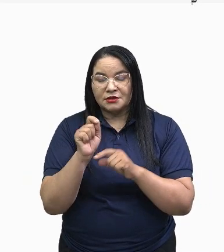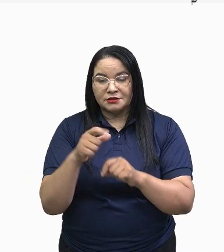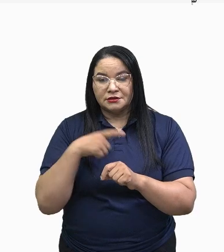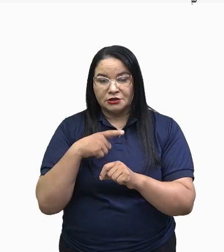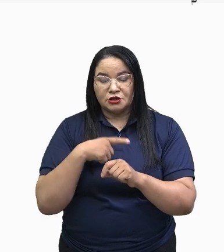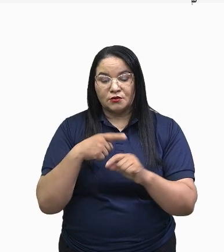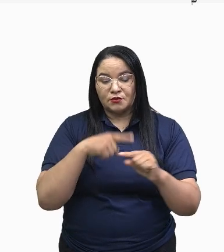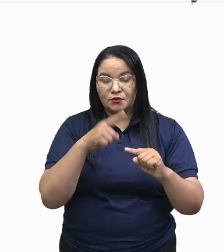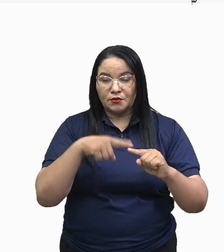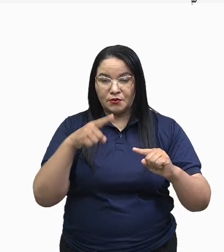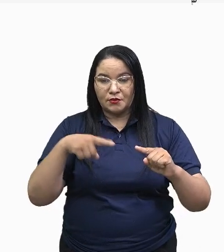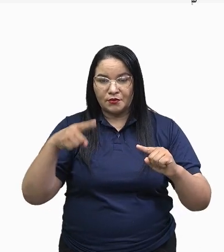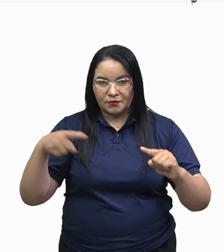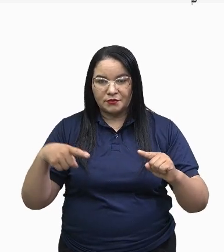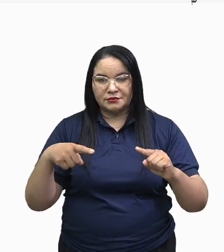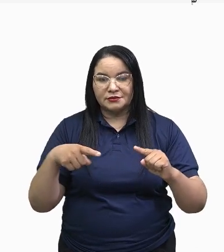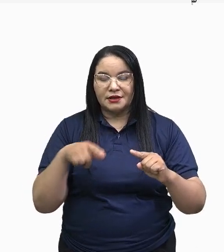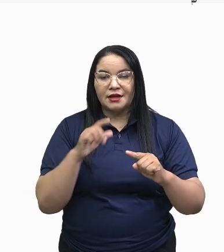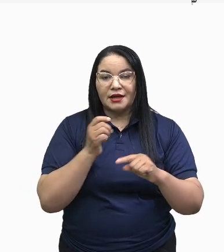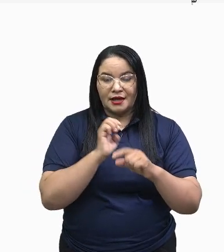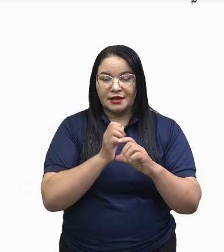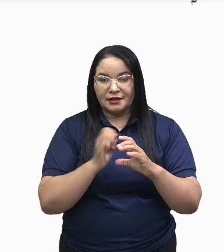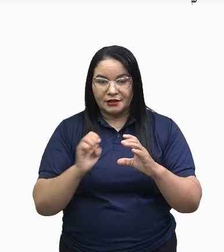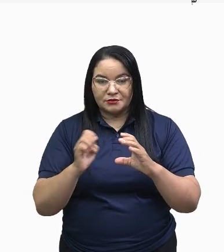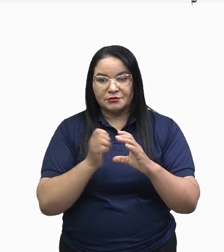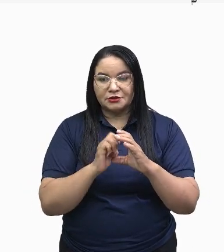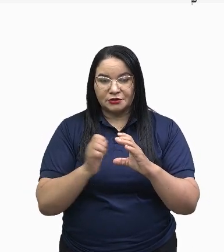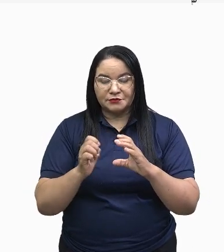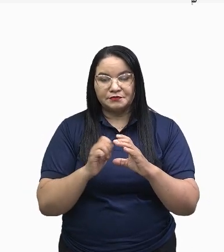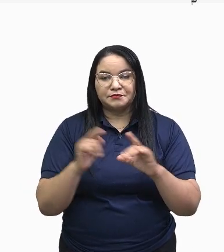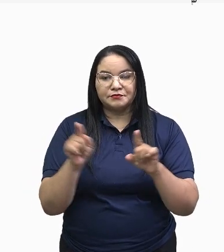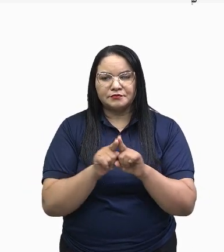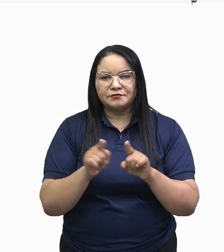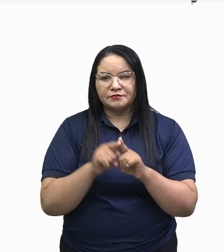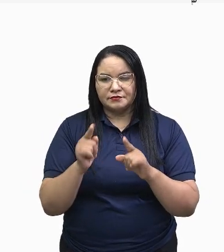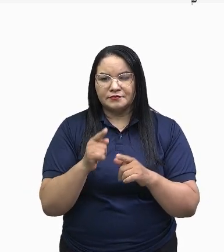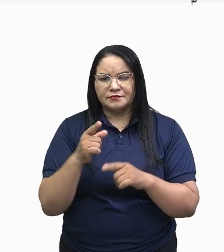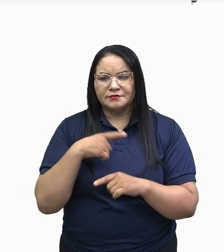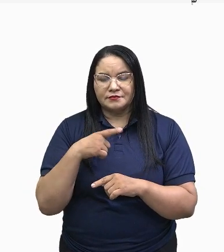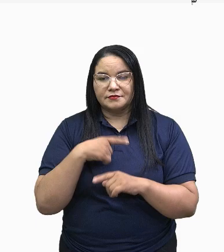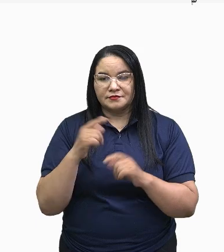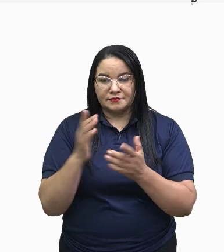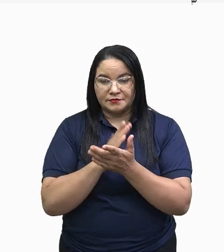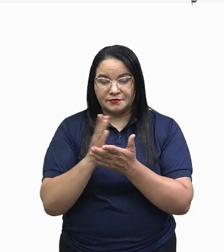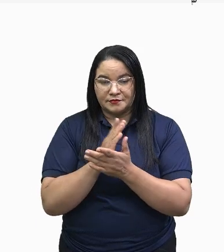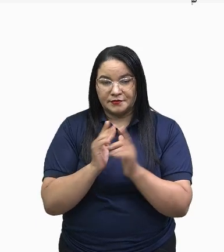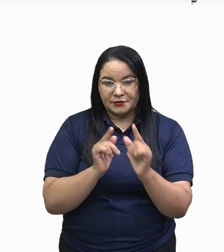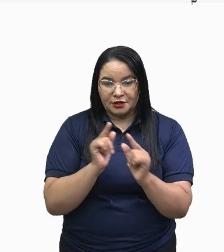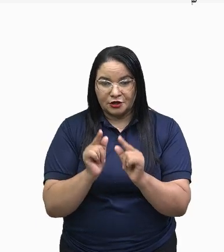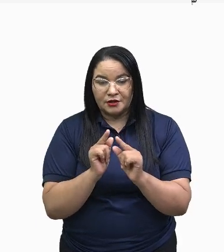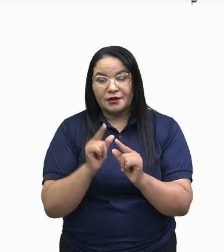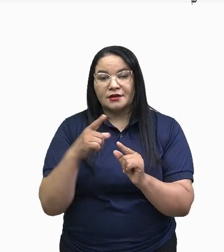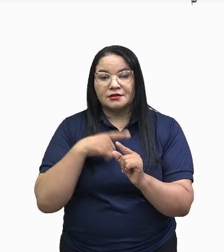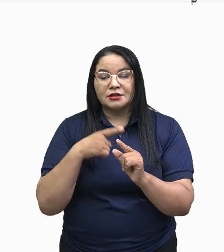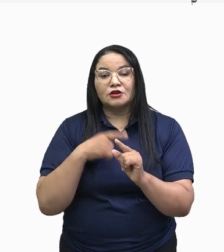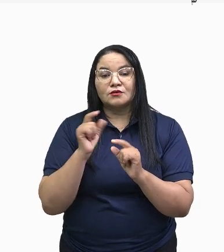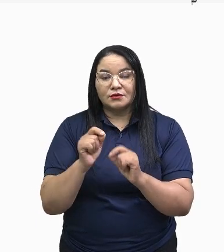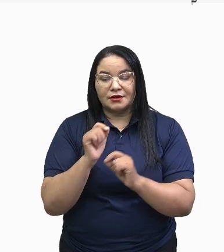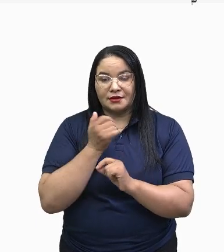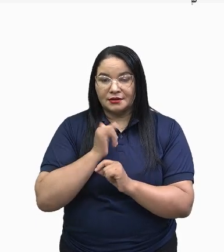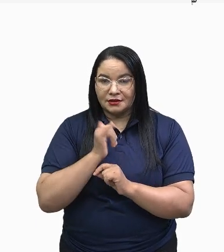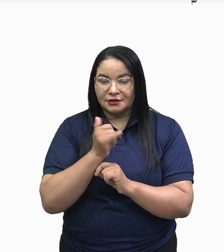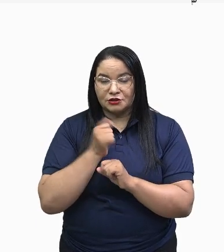onda eletromagnética, assim como a professora Risolda havia comentado. Ela não apresenta essas partículas, ela é exatamente a energia